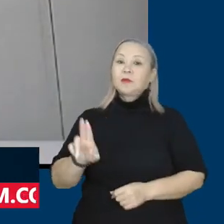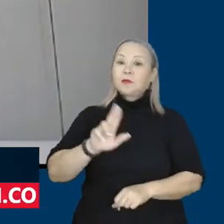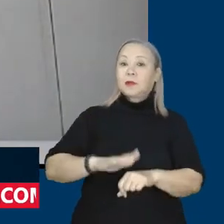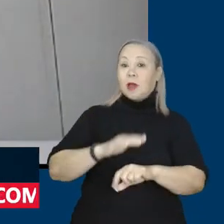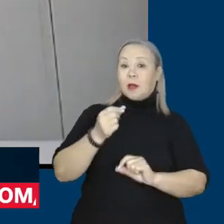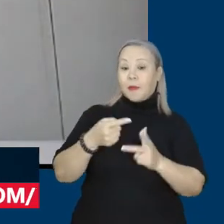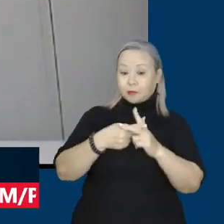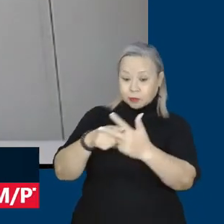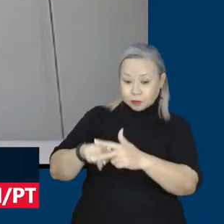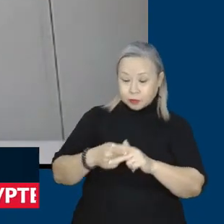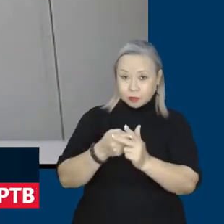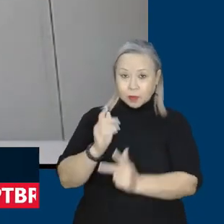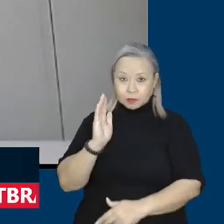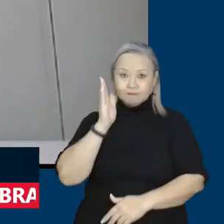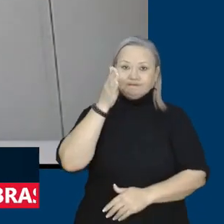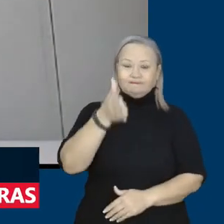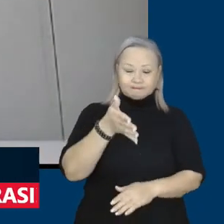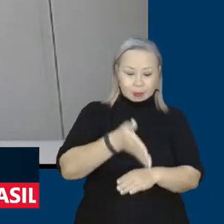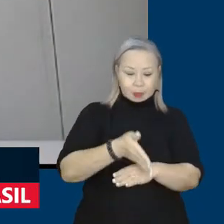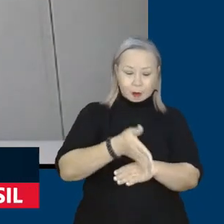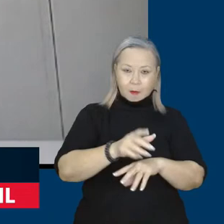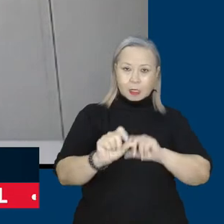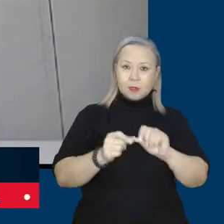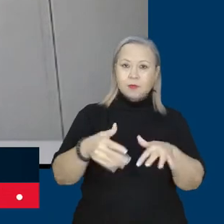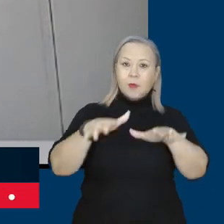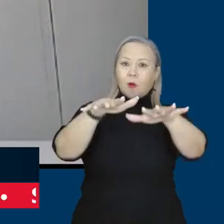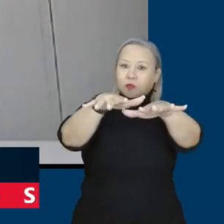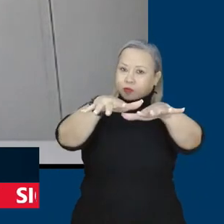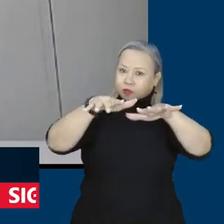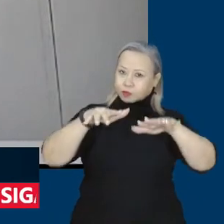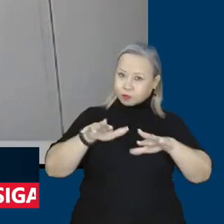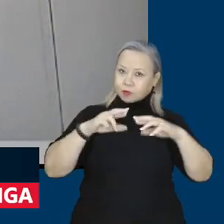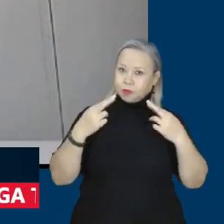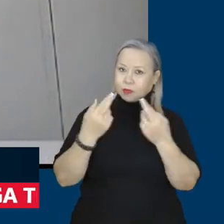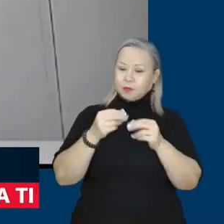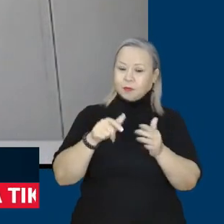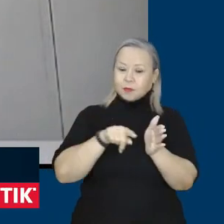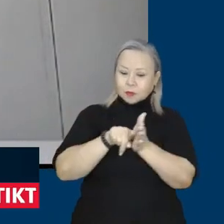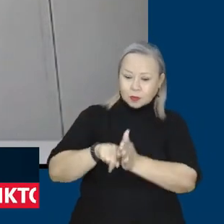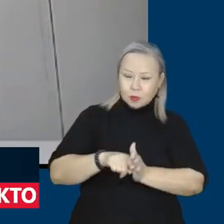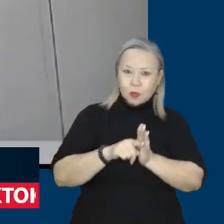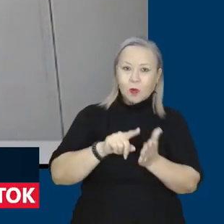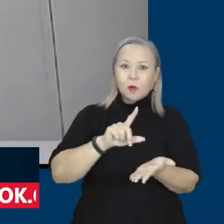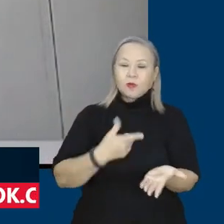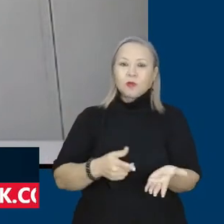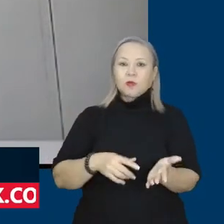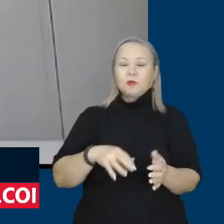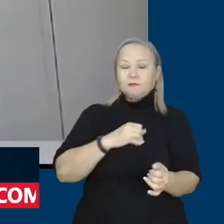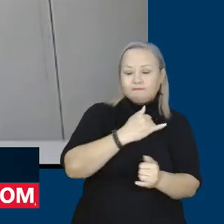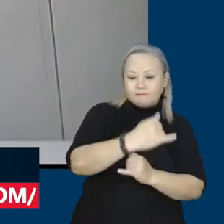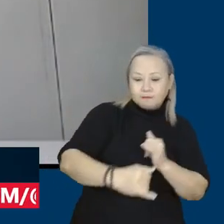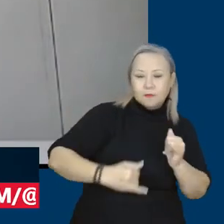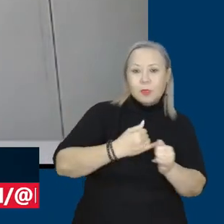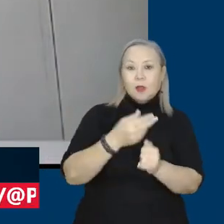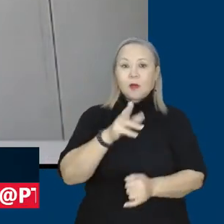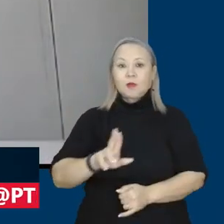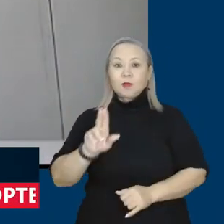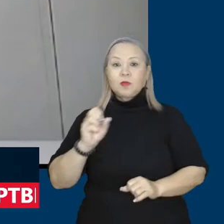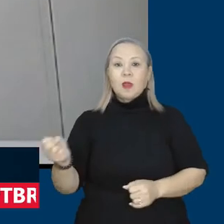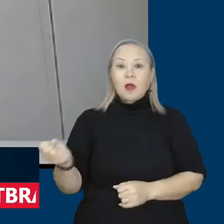dos instrumentos direto de participação como assembleias consultas digitais usar as tecnologia